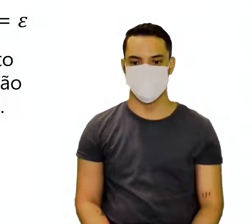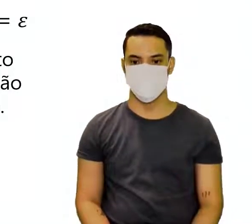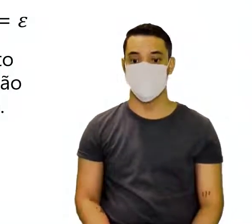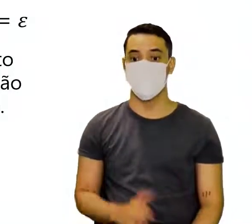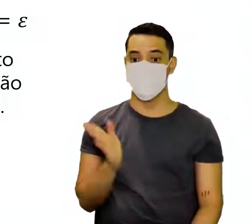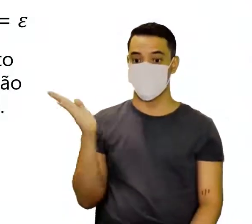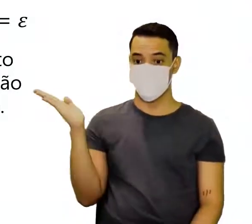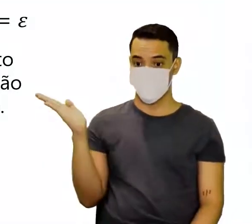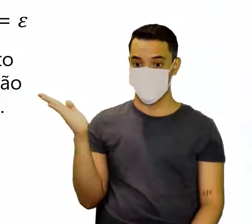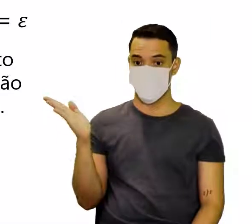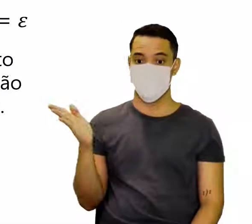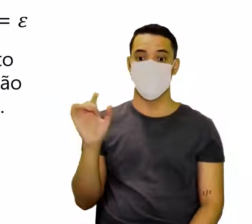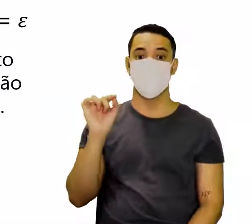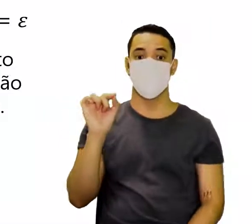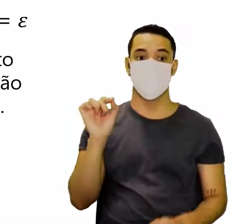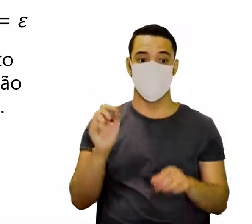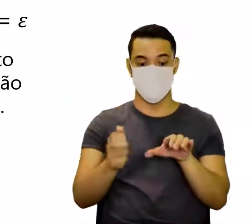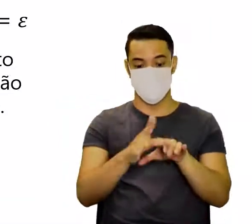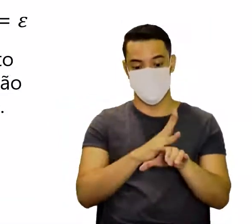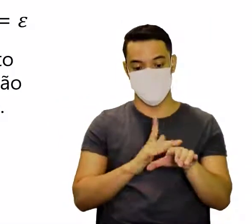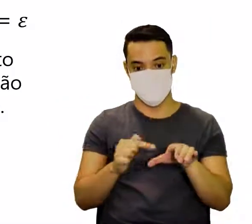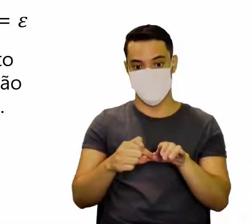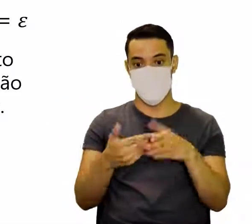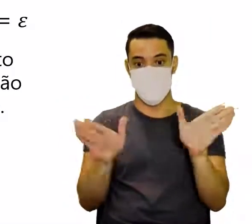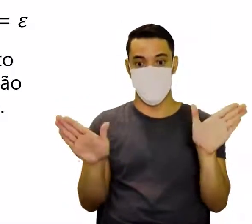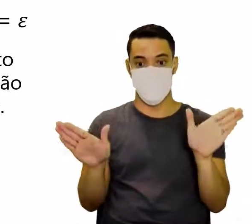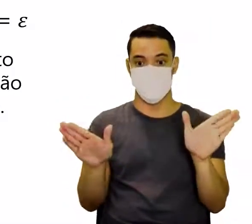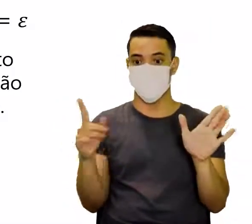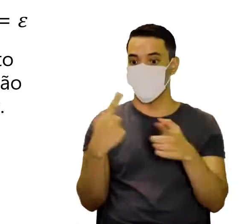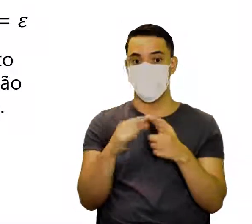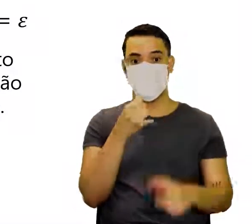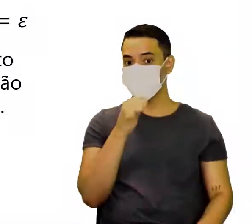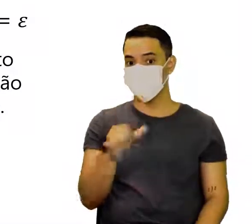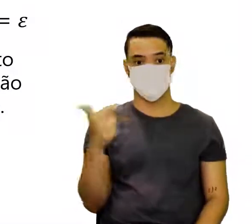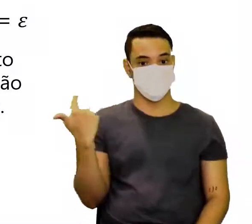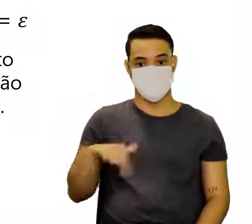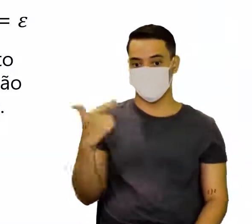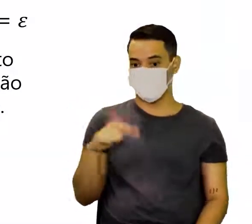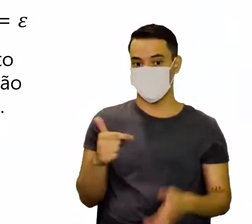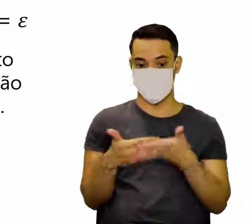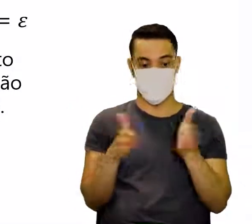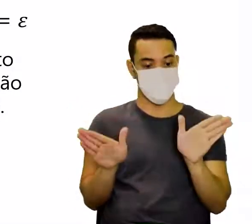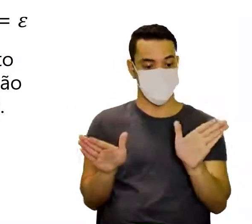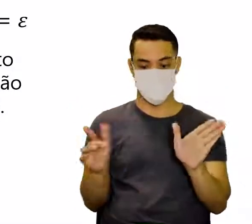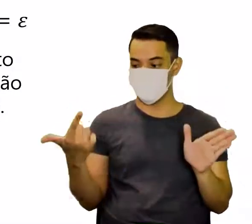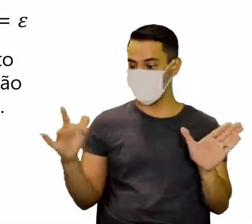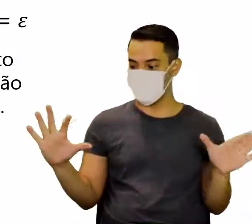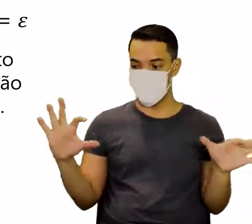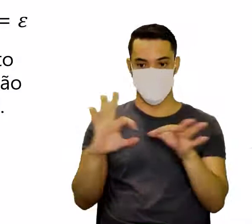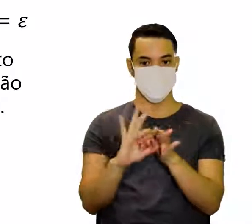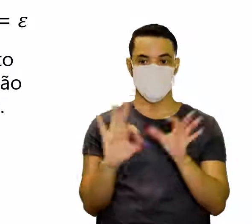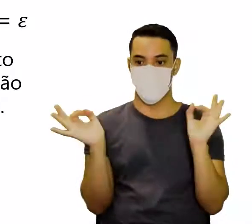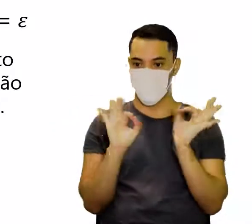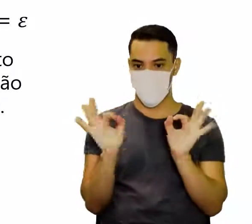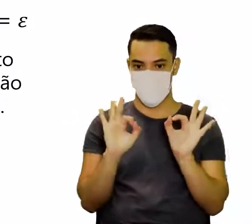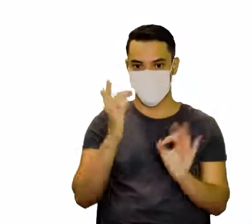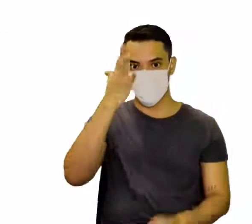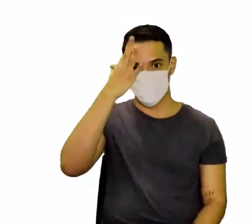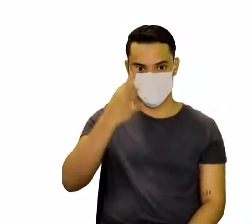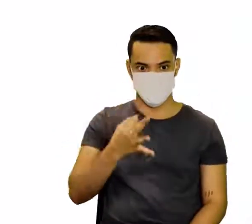Nesse caso, o circuito vai estar o quê, pessoal? Aberto, né? Se eu não tenho corrente, o meu circuito está aberto, ele não está ligado a nada. Entendido